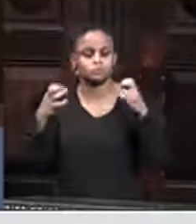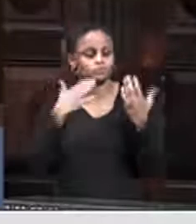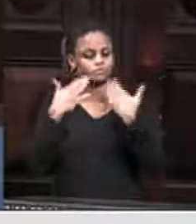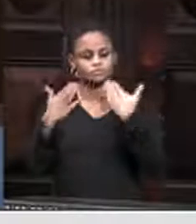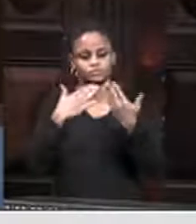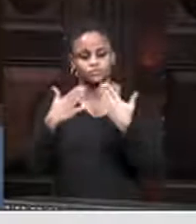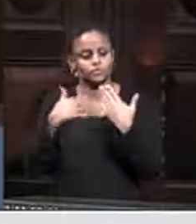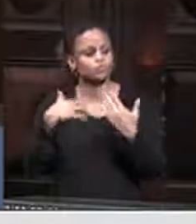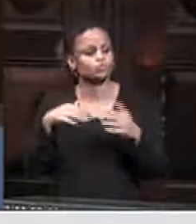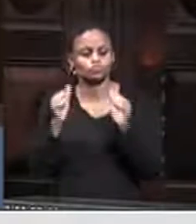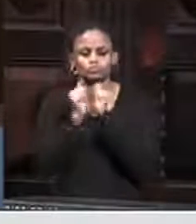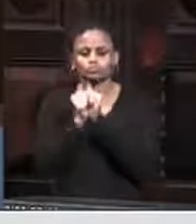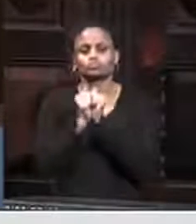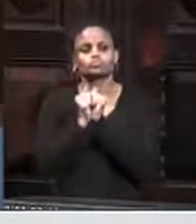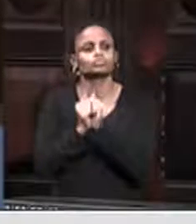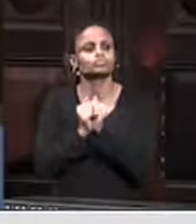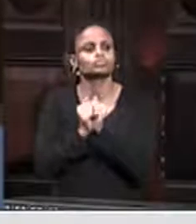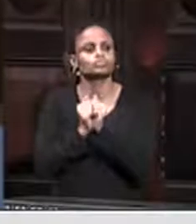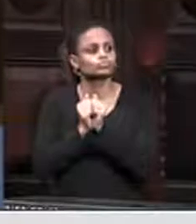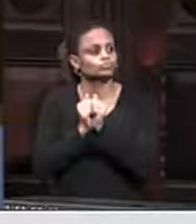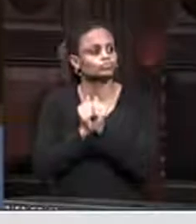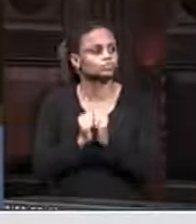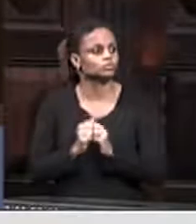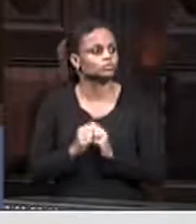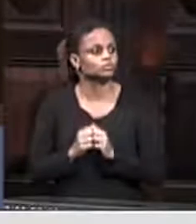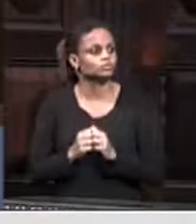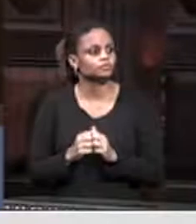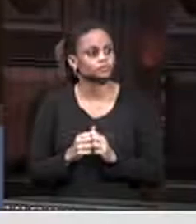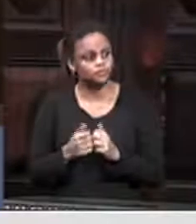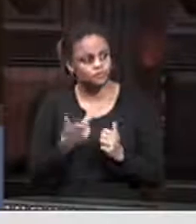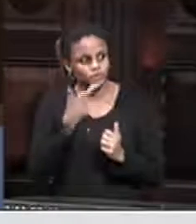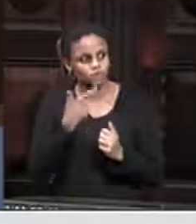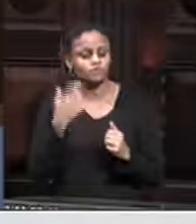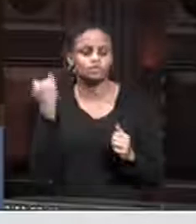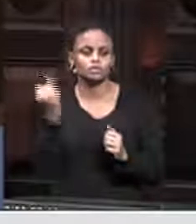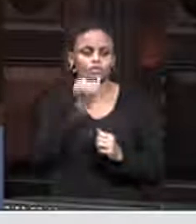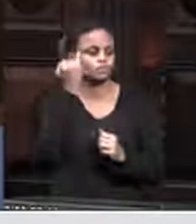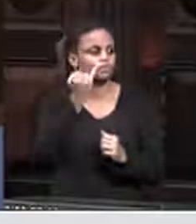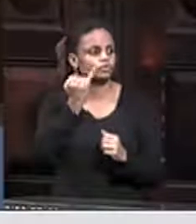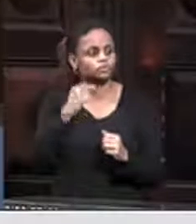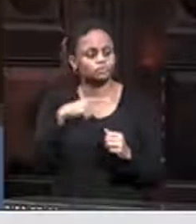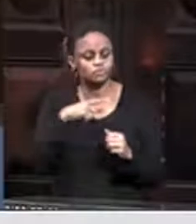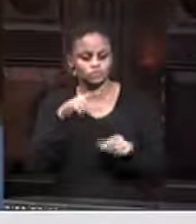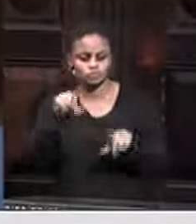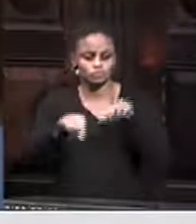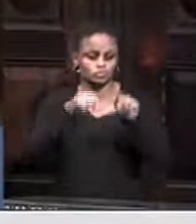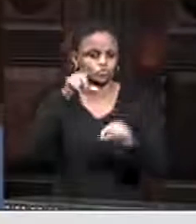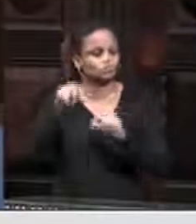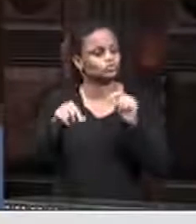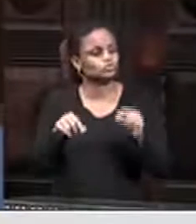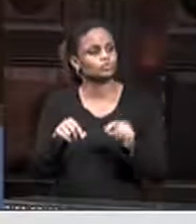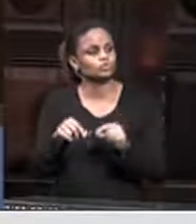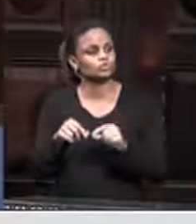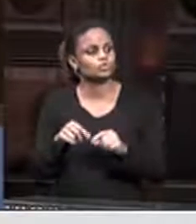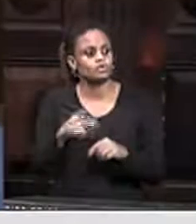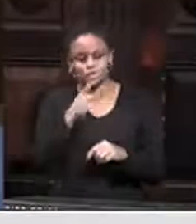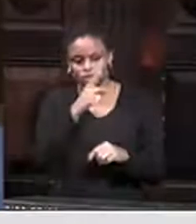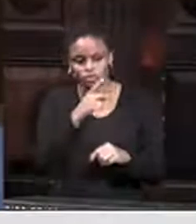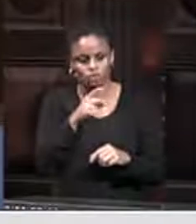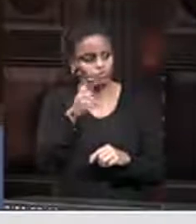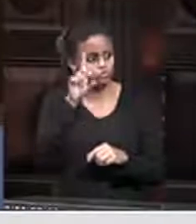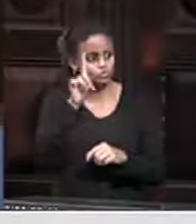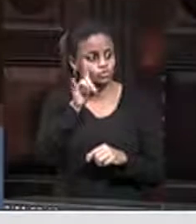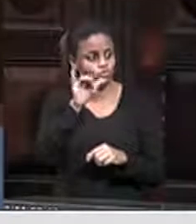Eu apoio o pleito de que passemos a ter um processo de escolha do dirigente máximo da